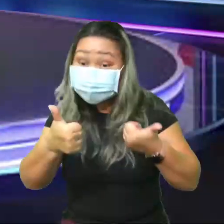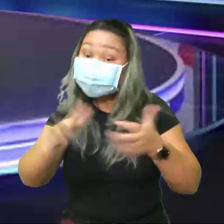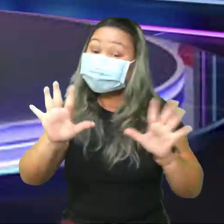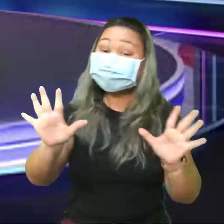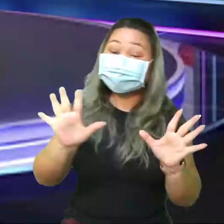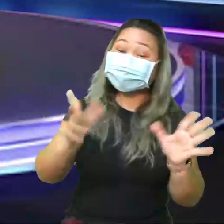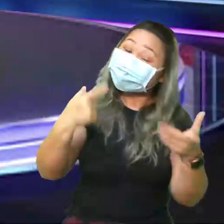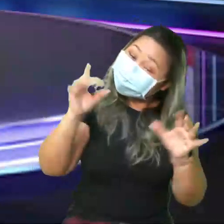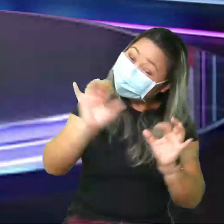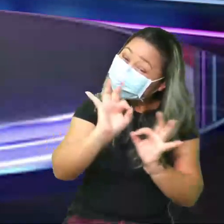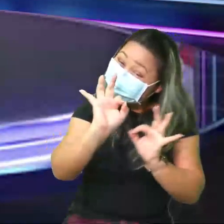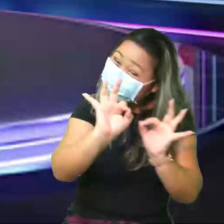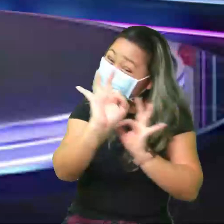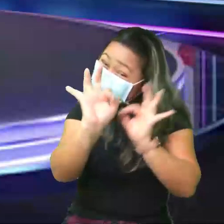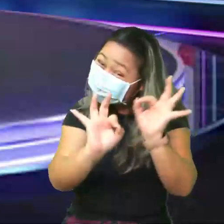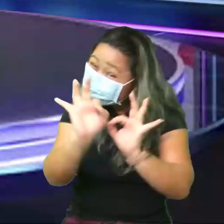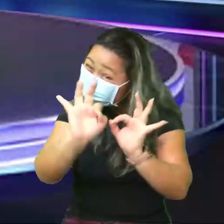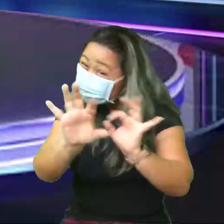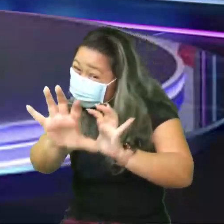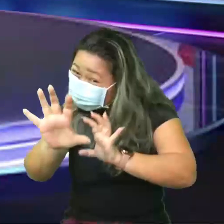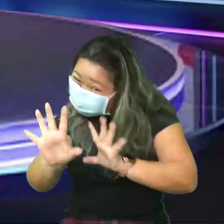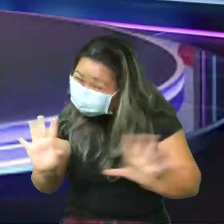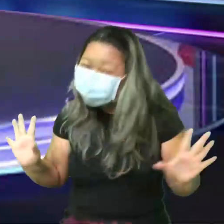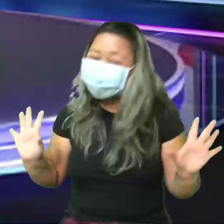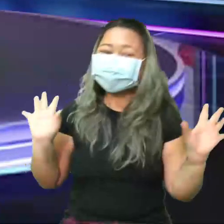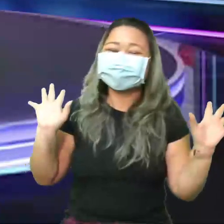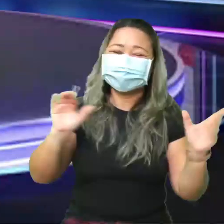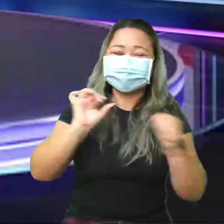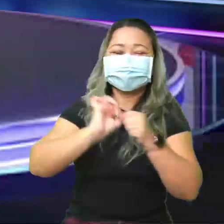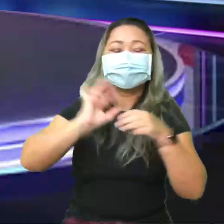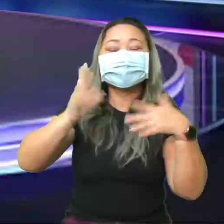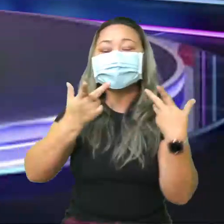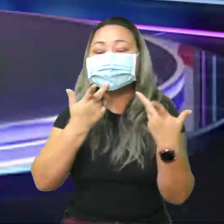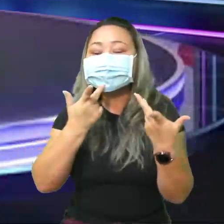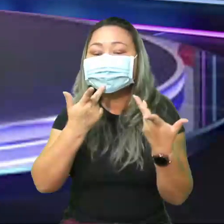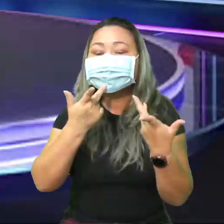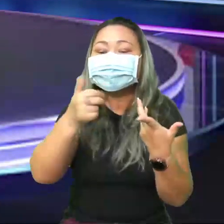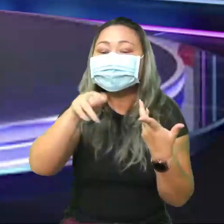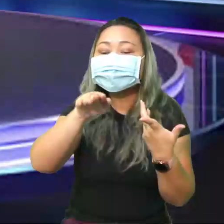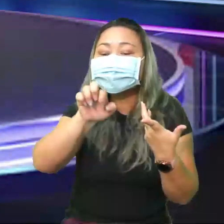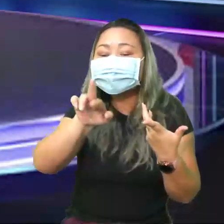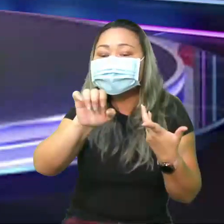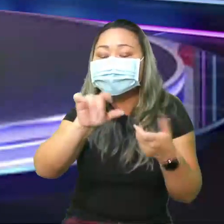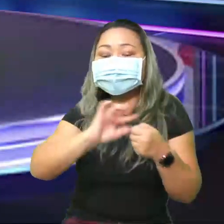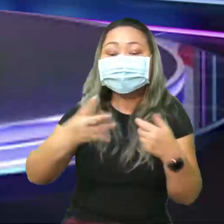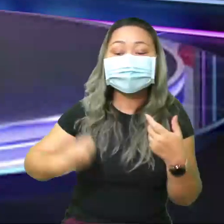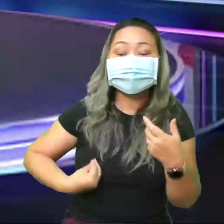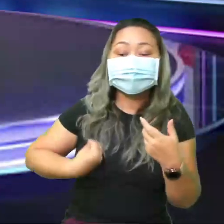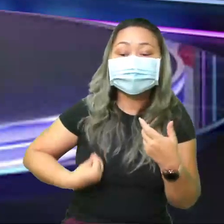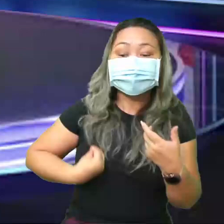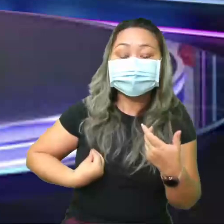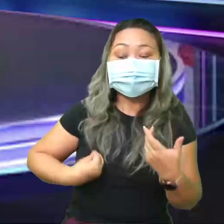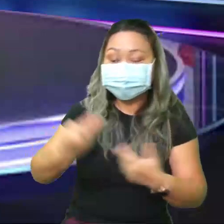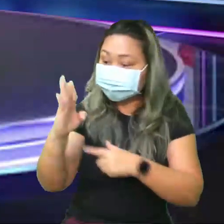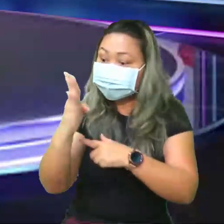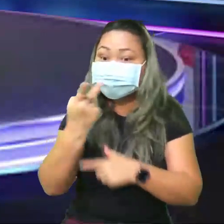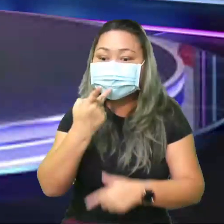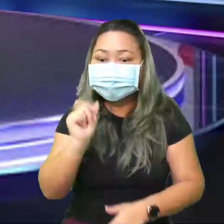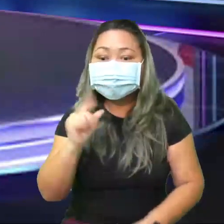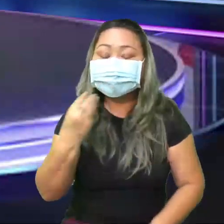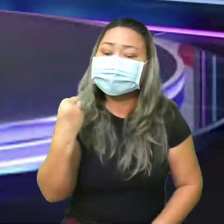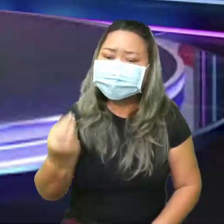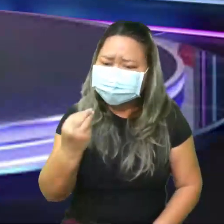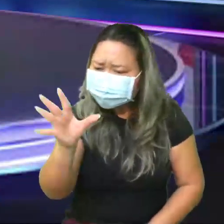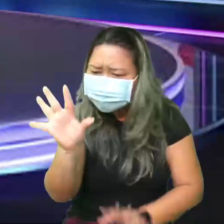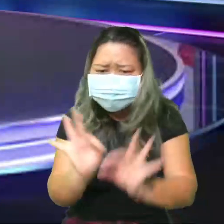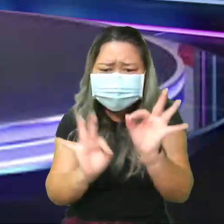responsável pela limpeza, higiene e tudo, você precisa estar organizado nesse ambiente. Porque senão a bagunça é certa. Mas só que tem